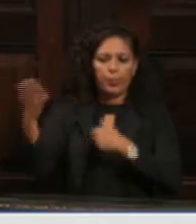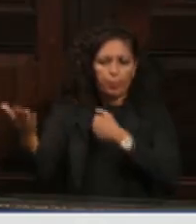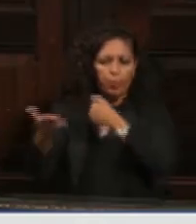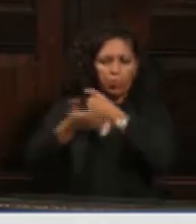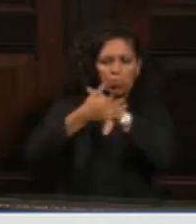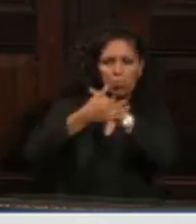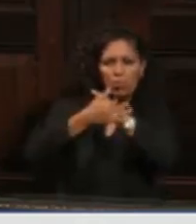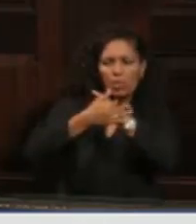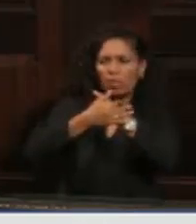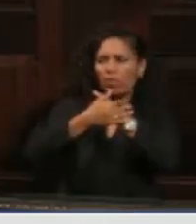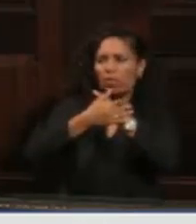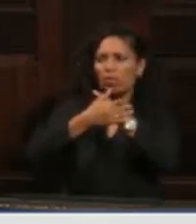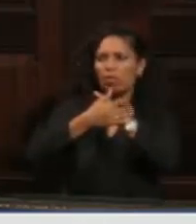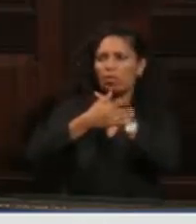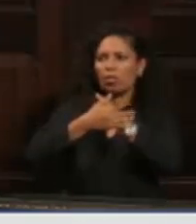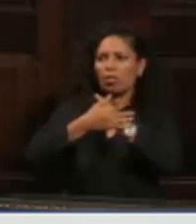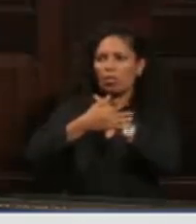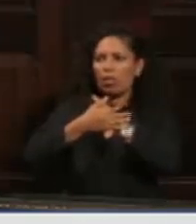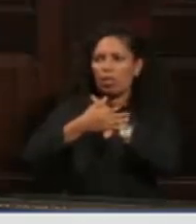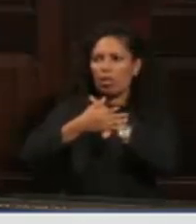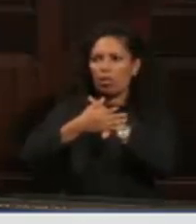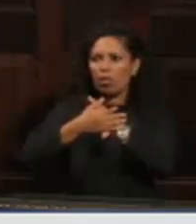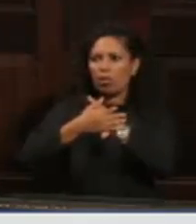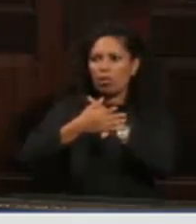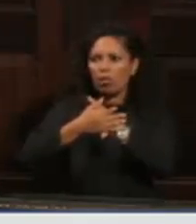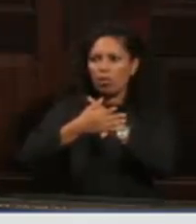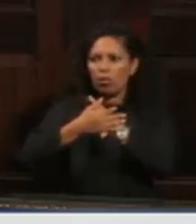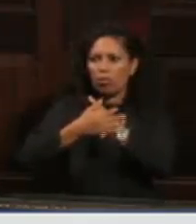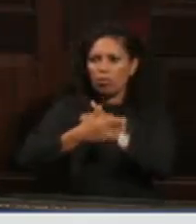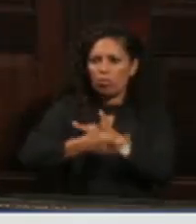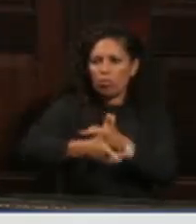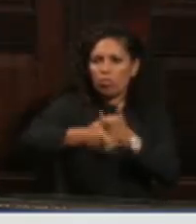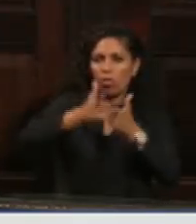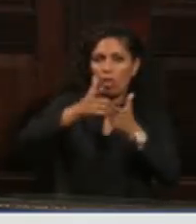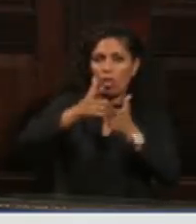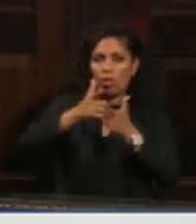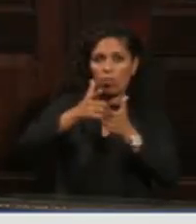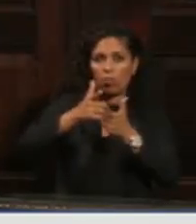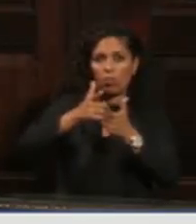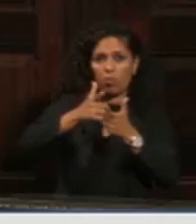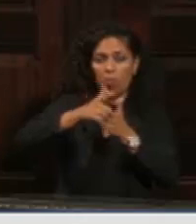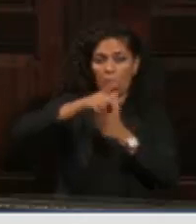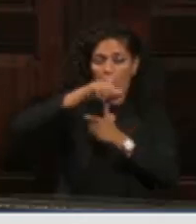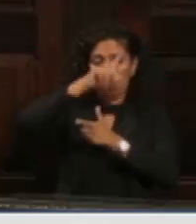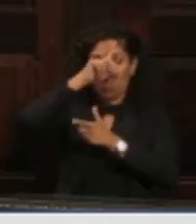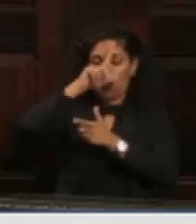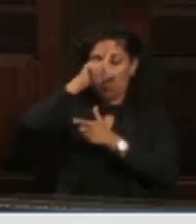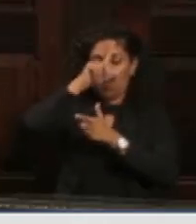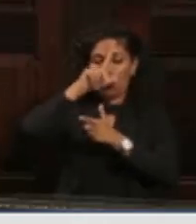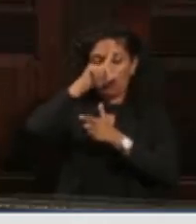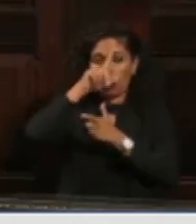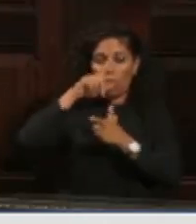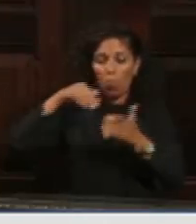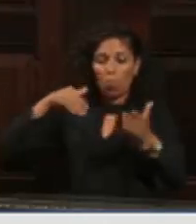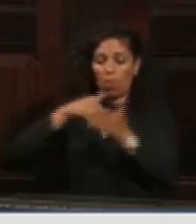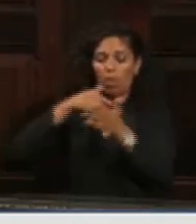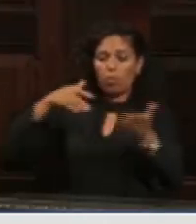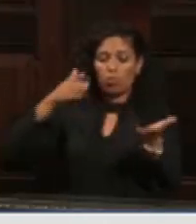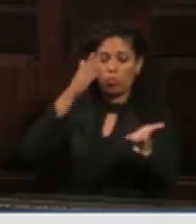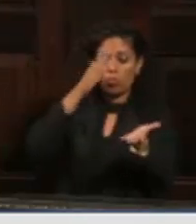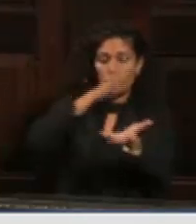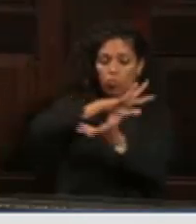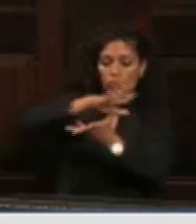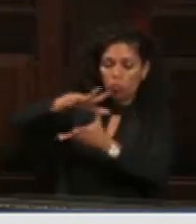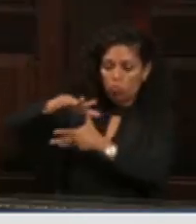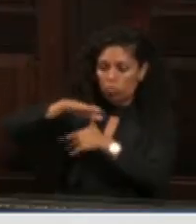tinha um armazenamento de armas químicas de alta destruição, de alta capacidade de destruição, e